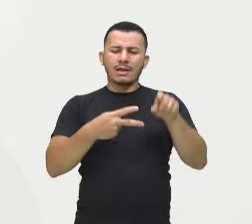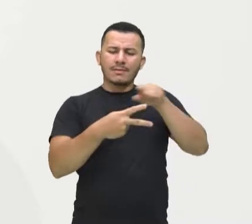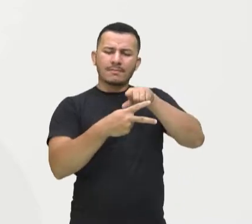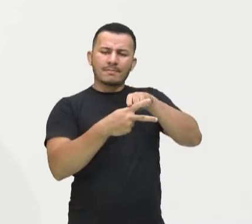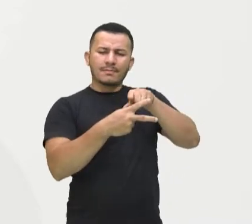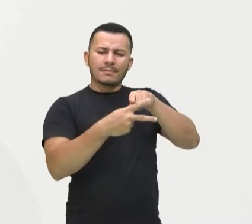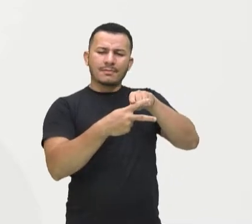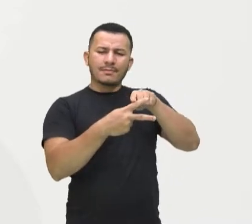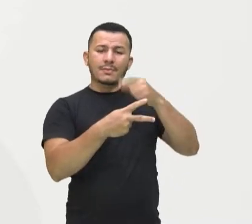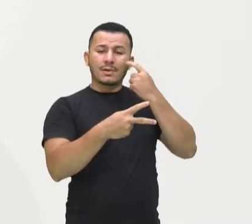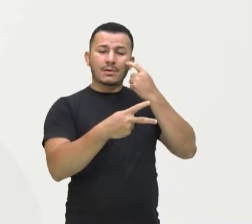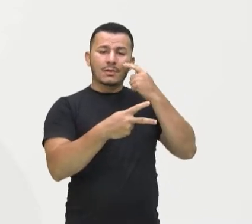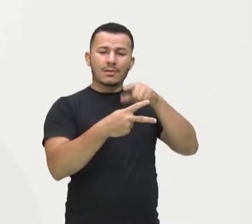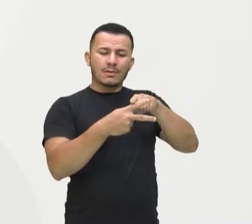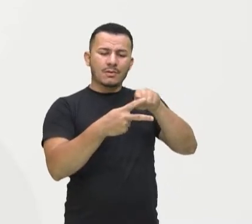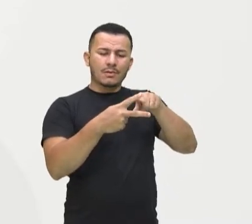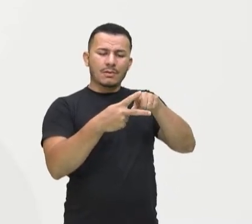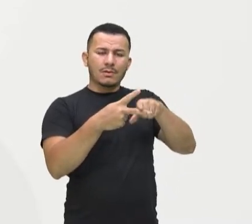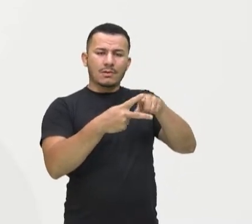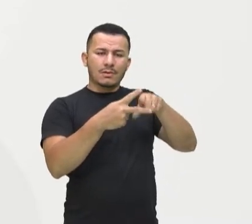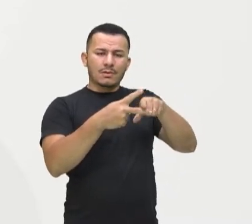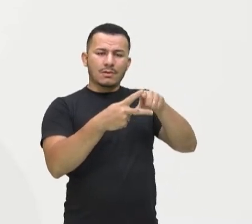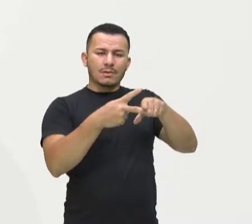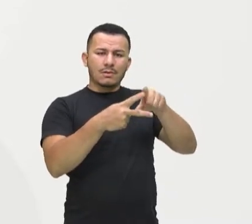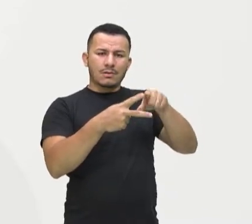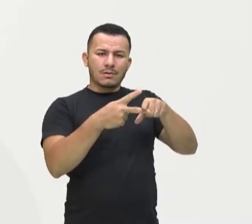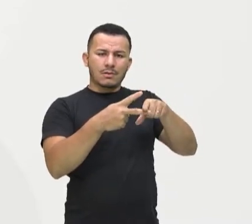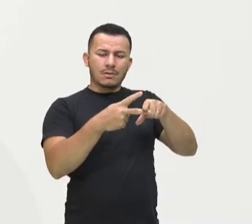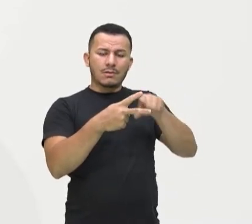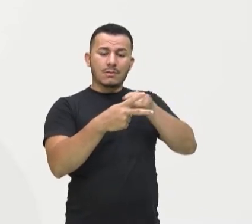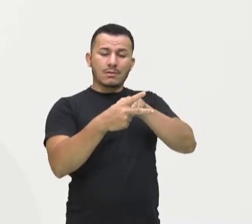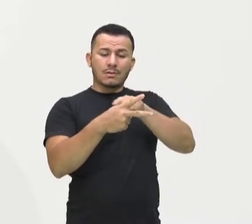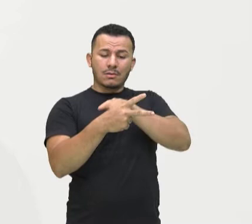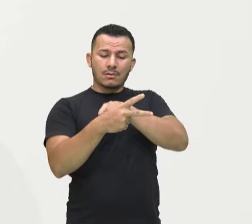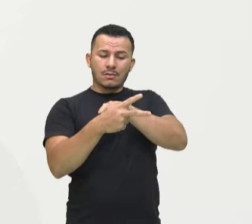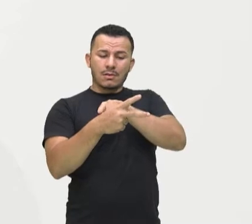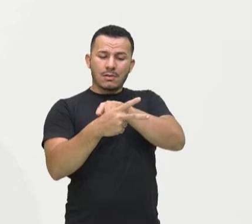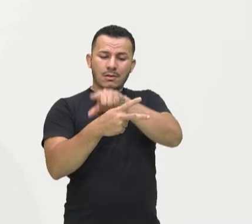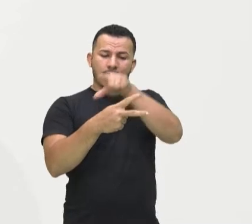muito claro para você, ó, a soma desse ângulo com esse outro ângulo,